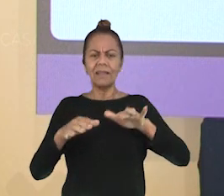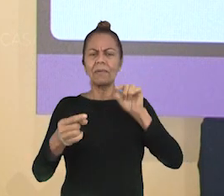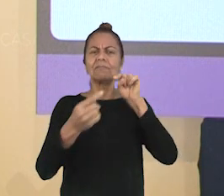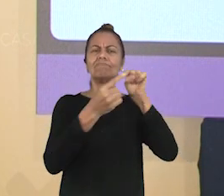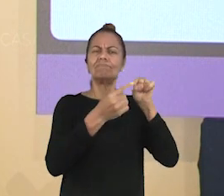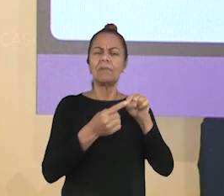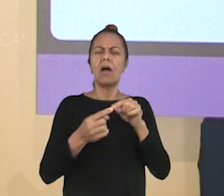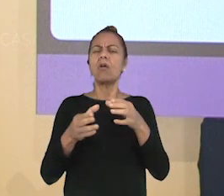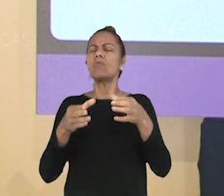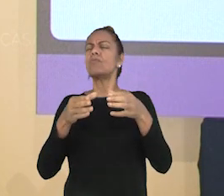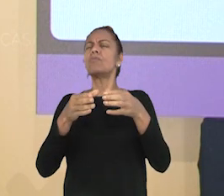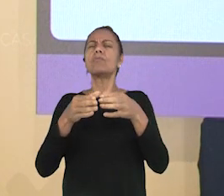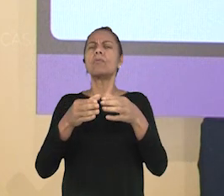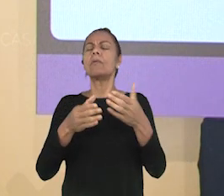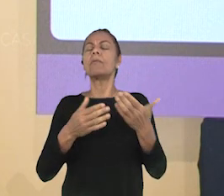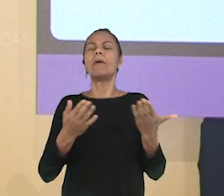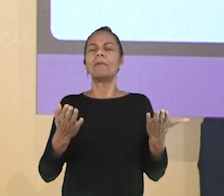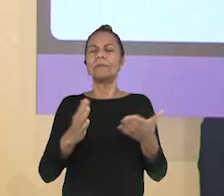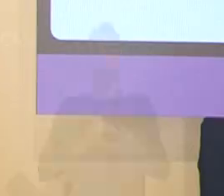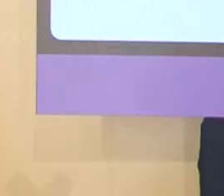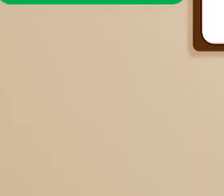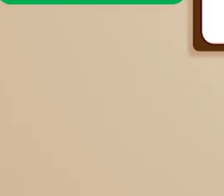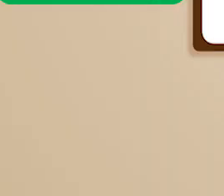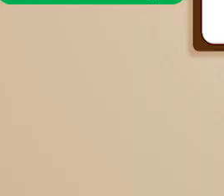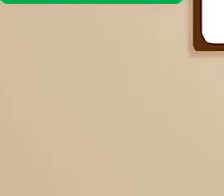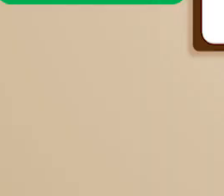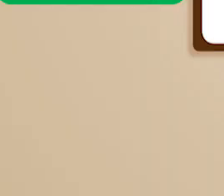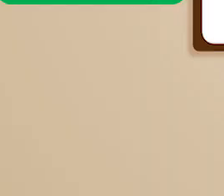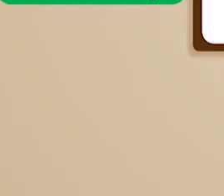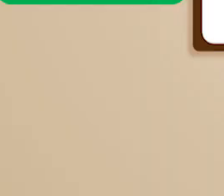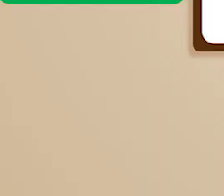ao 5 em relação às medidas dos seus ângulos.